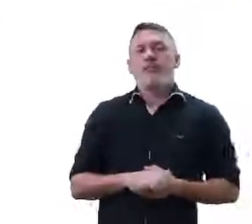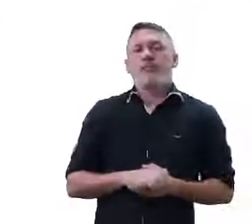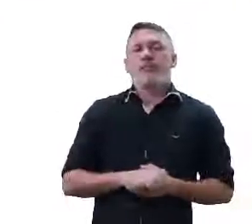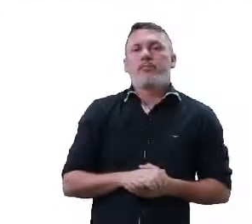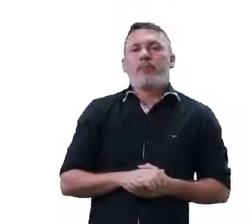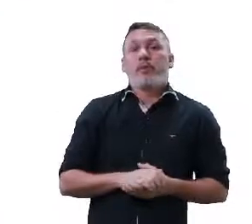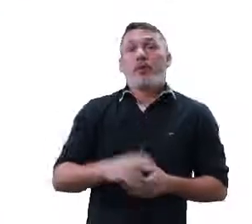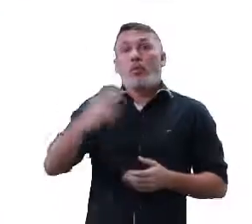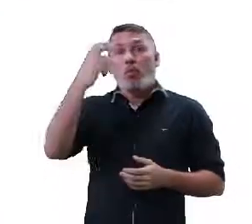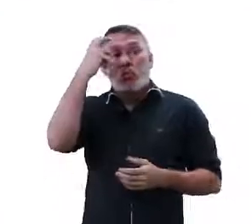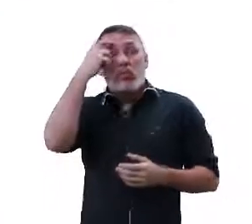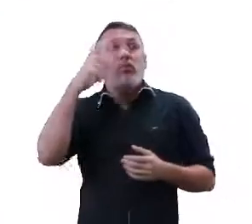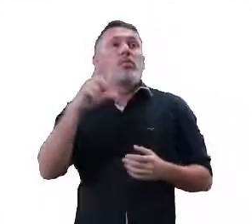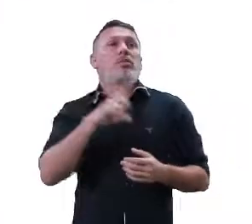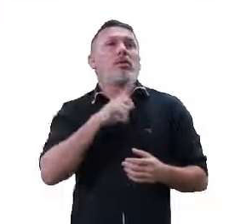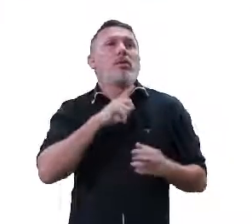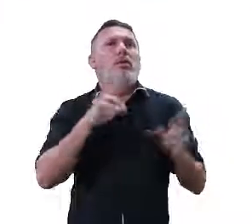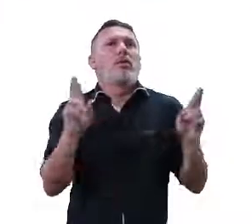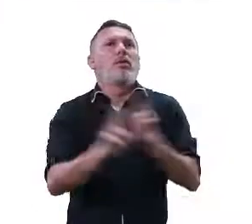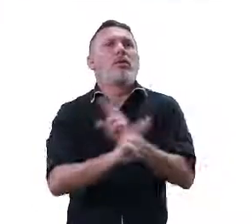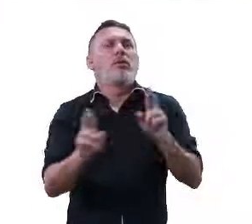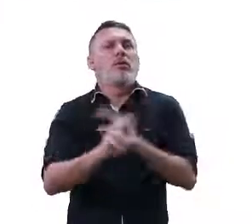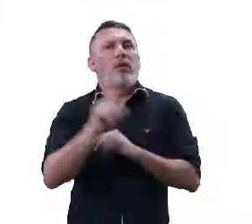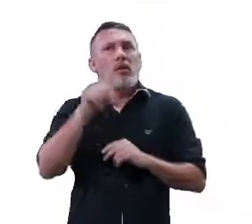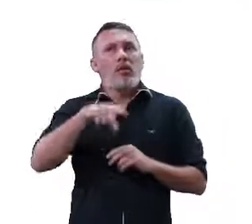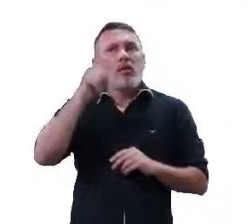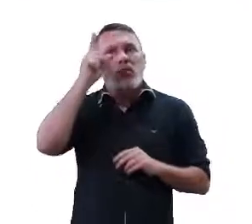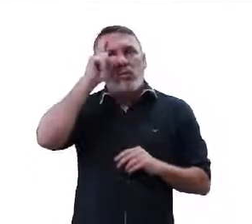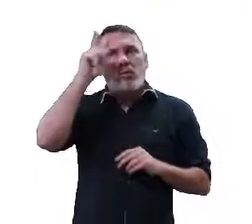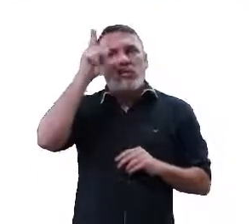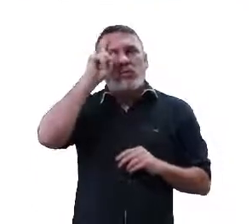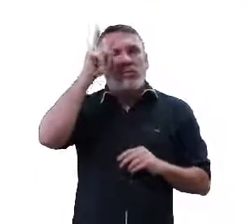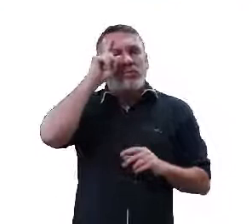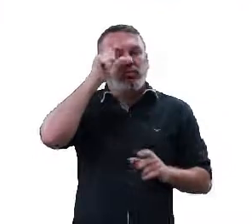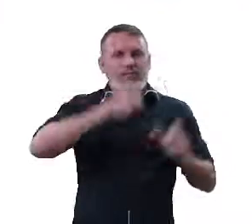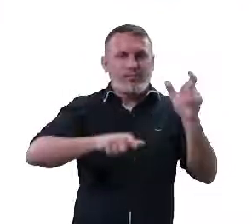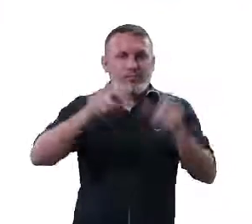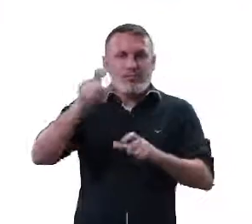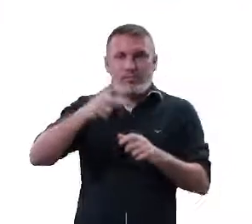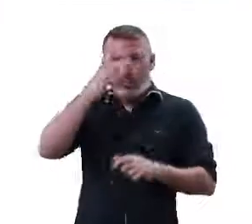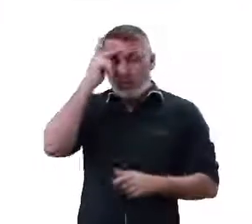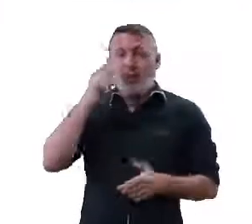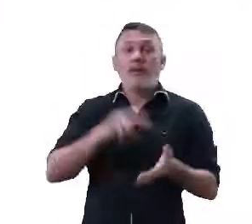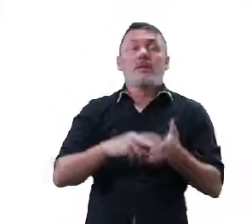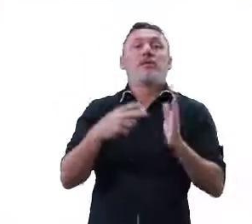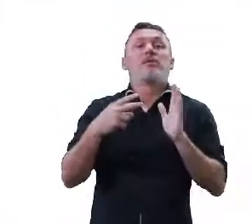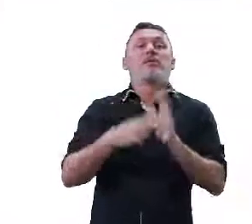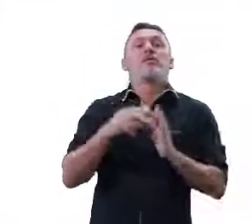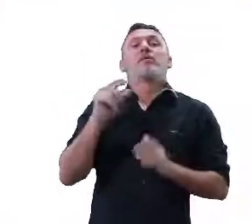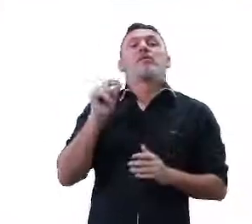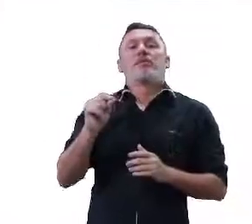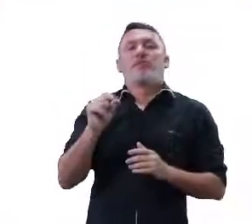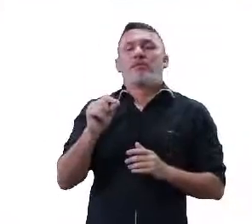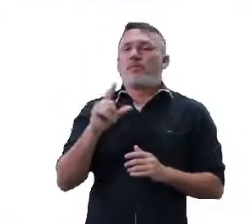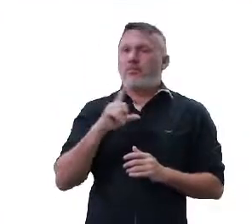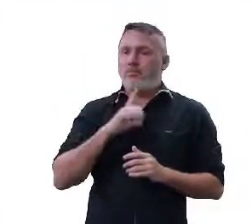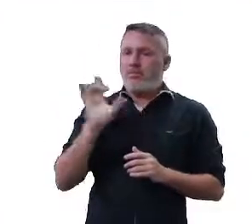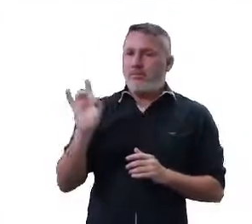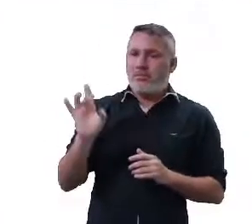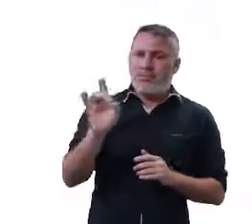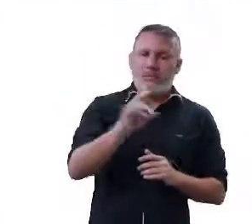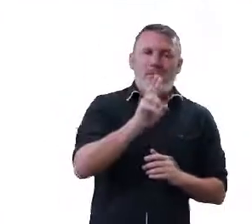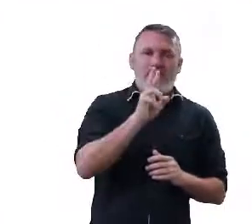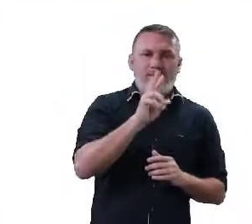cultura, como ela está relacionada ao cotidiano dos indivíduos, então significa que esses indivíduos eles